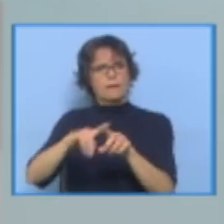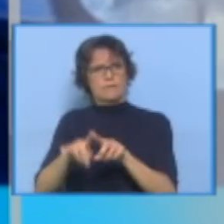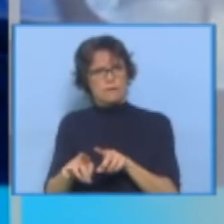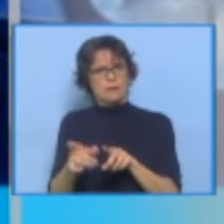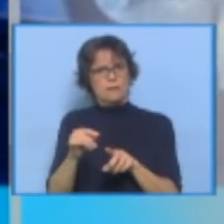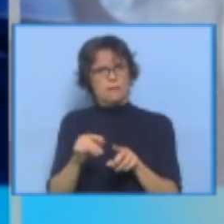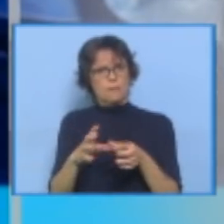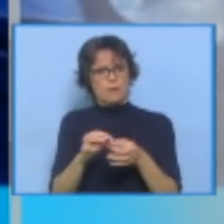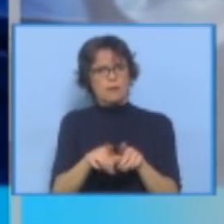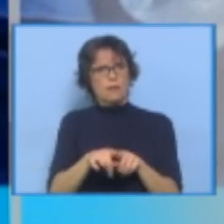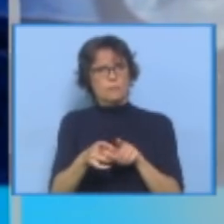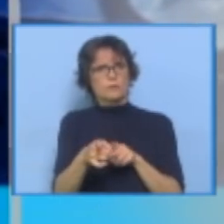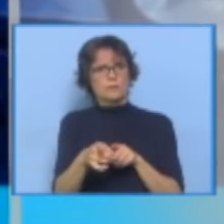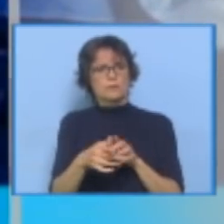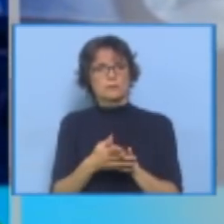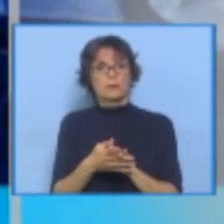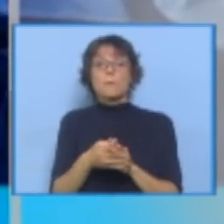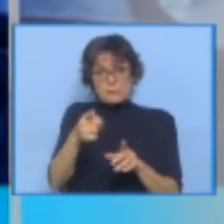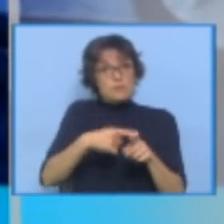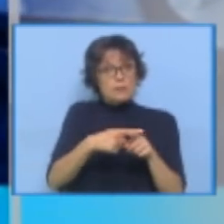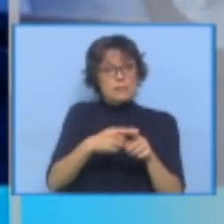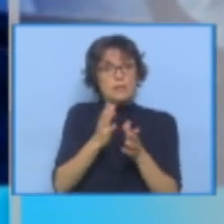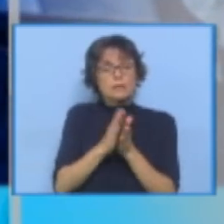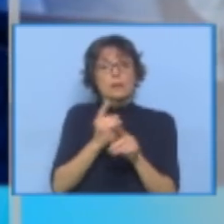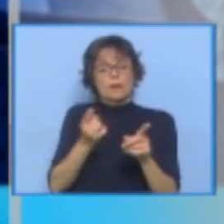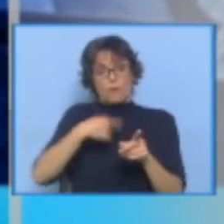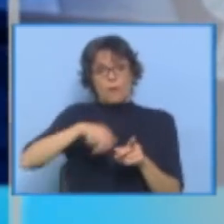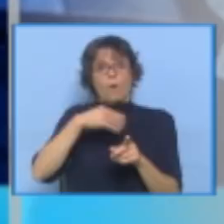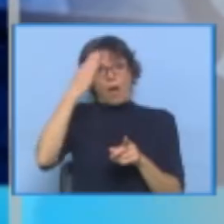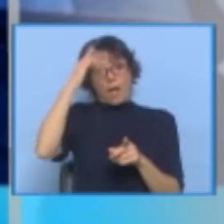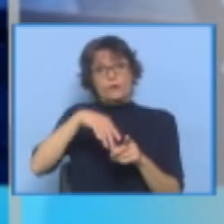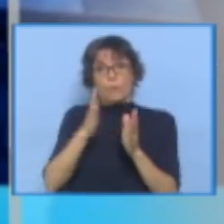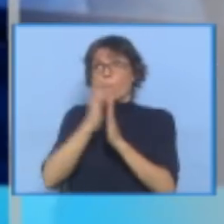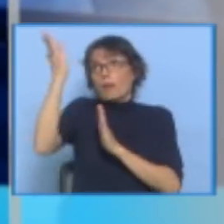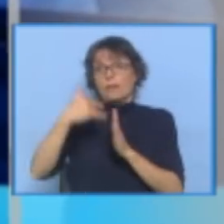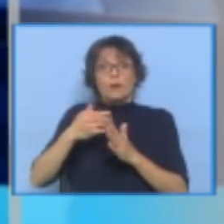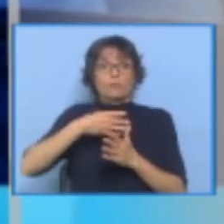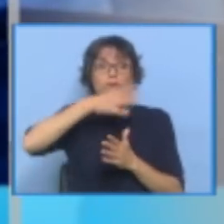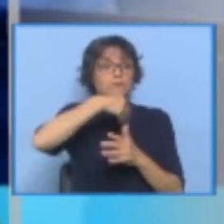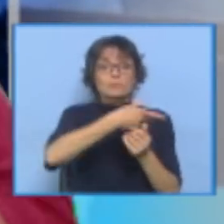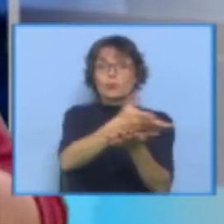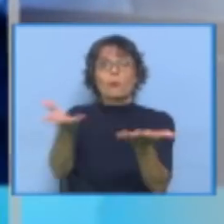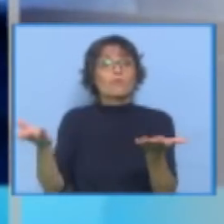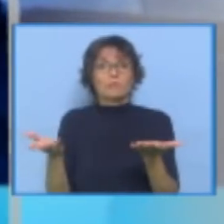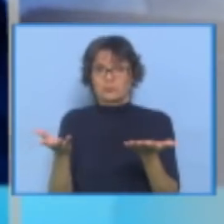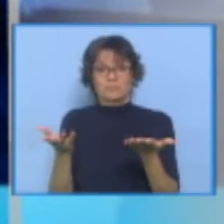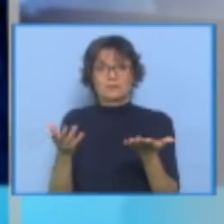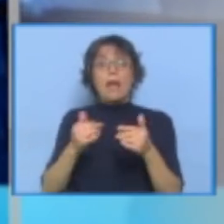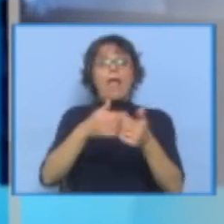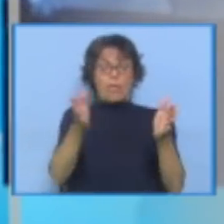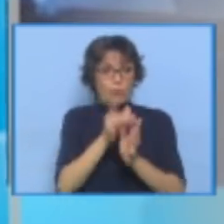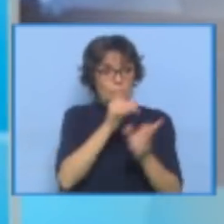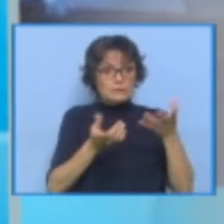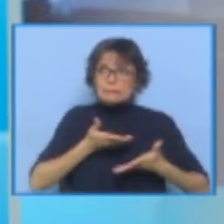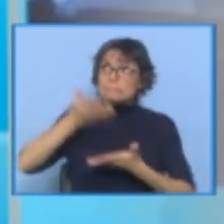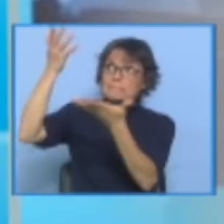nós temos que Deus é para todos. Deus é para todos, fala a todos. E todos falam com Deus, se